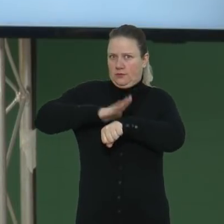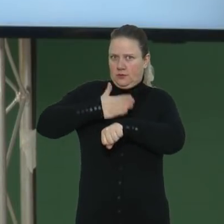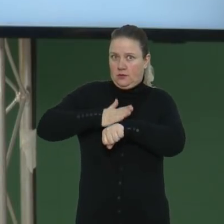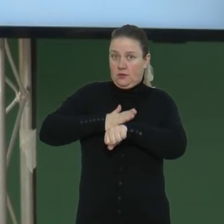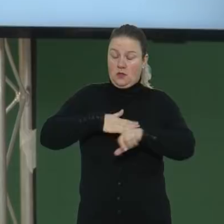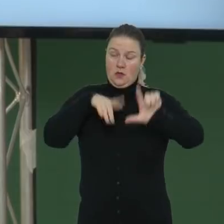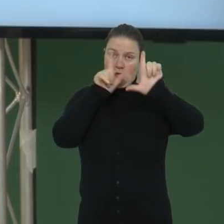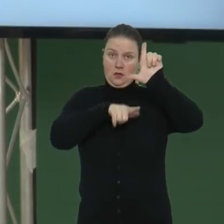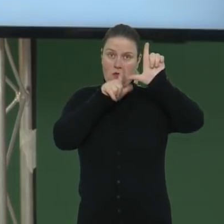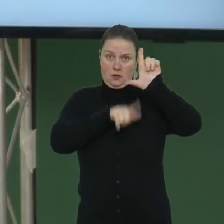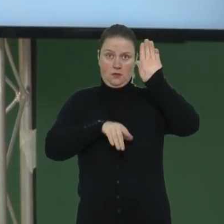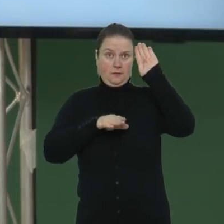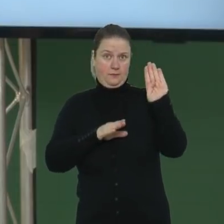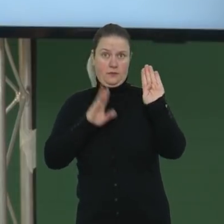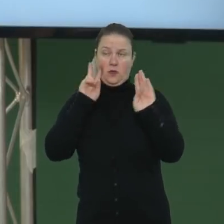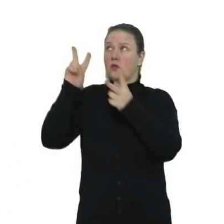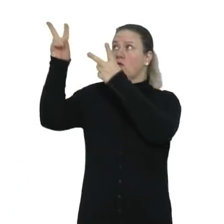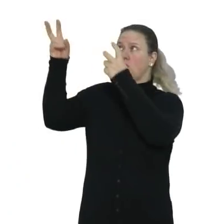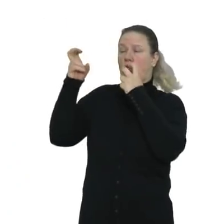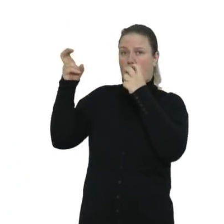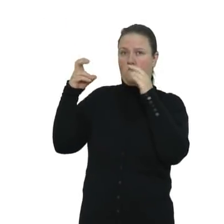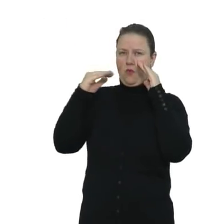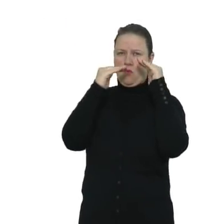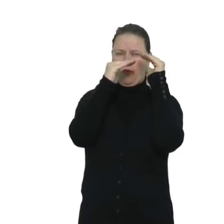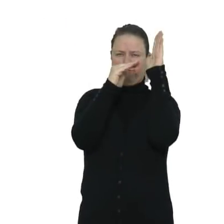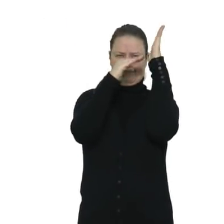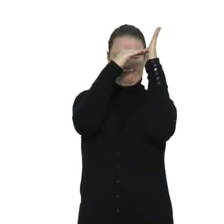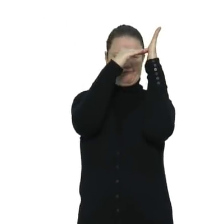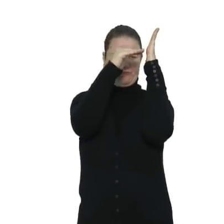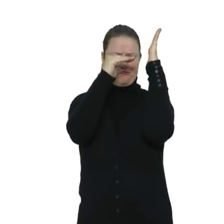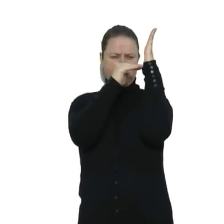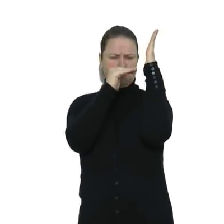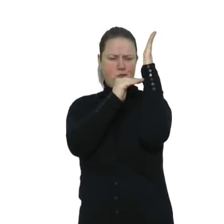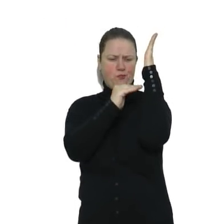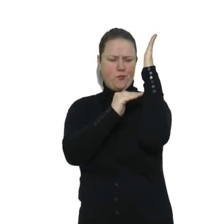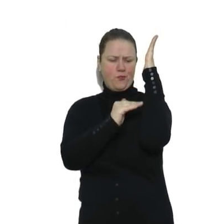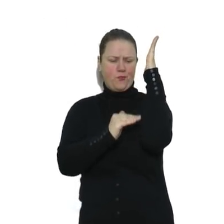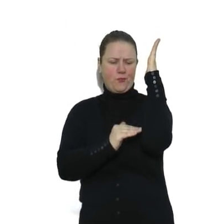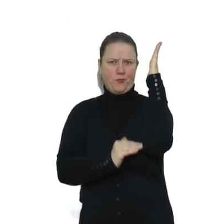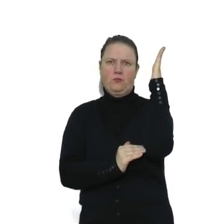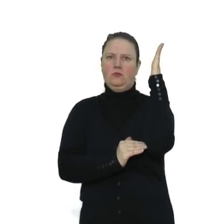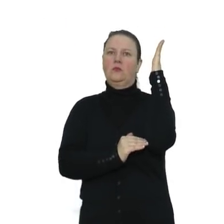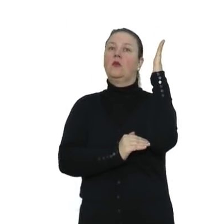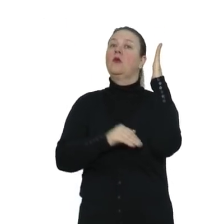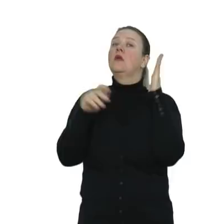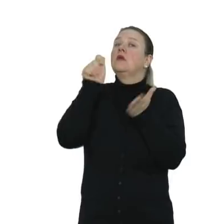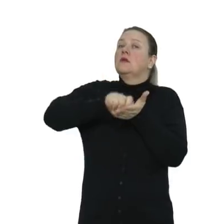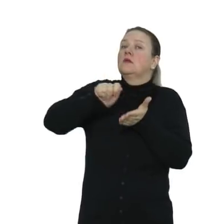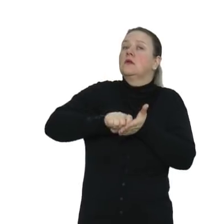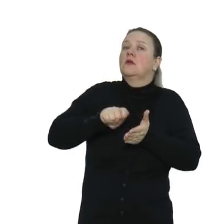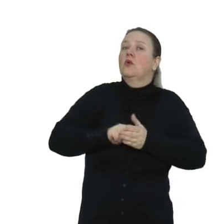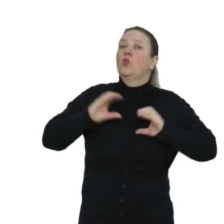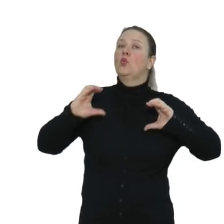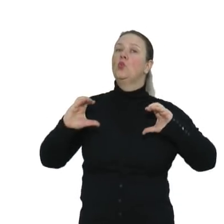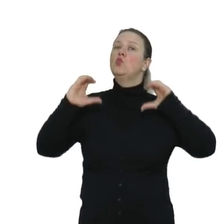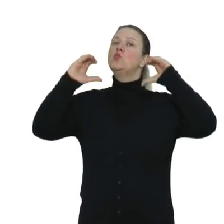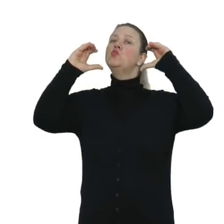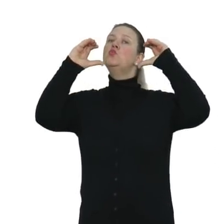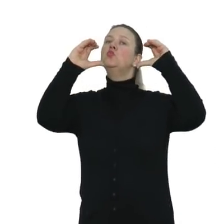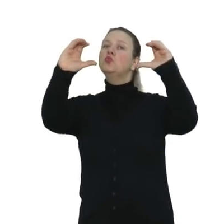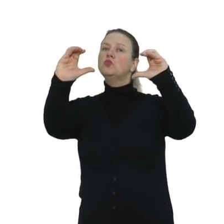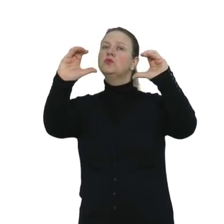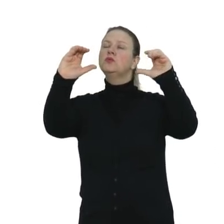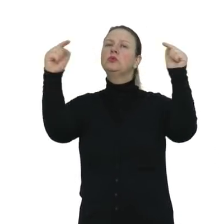B. Observe que o decaimento ocorre de forma exponencial e escreva a função relativa ao